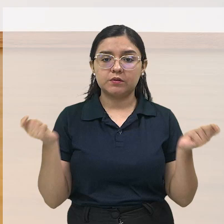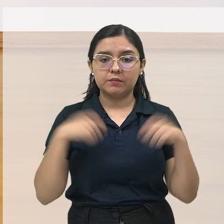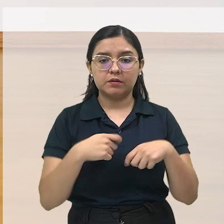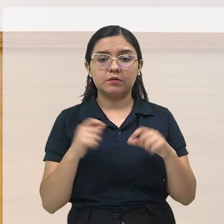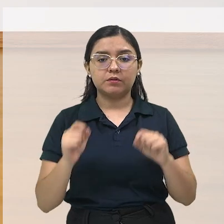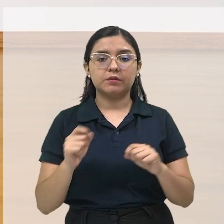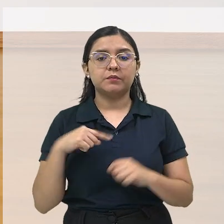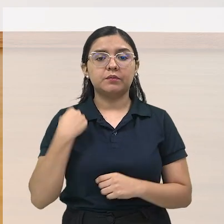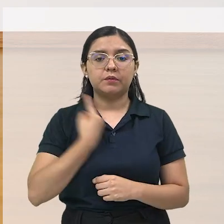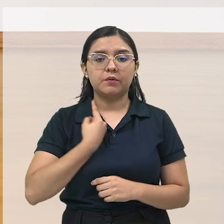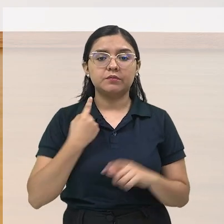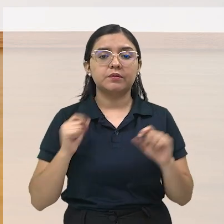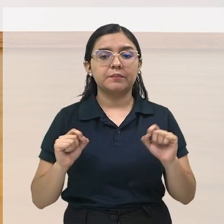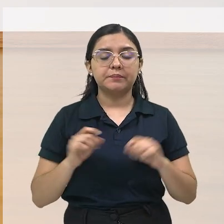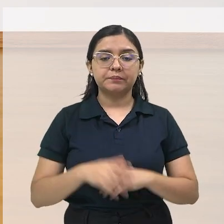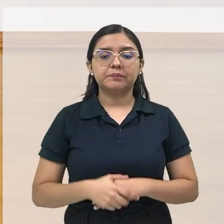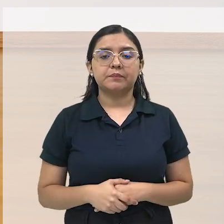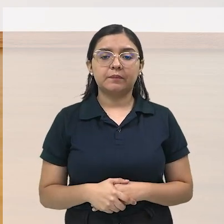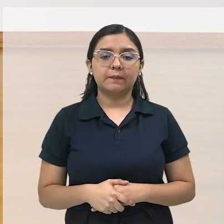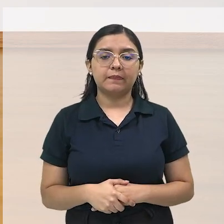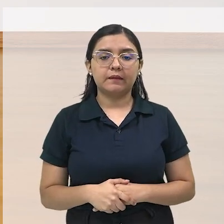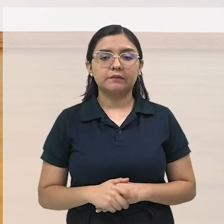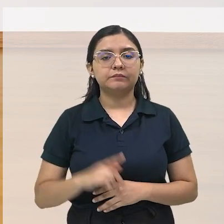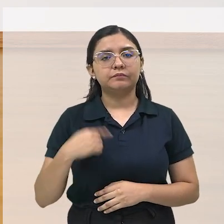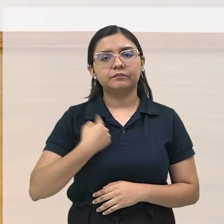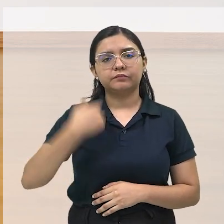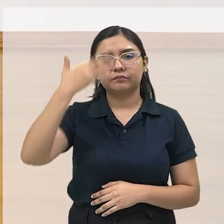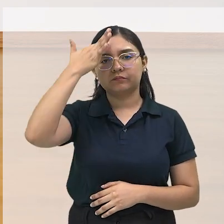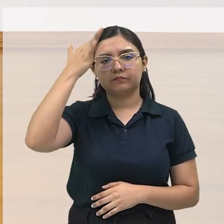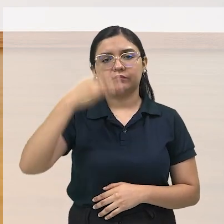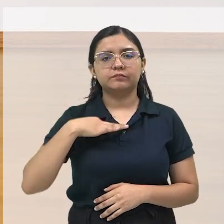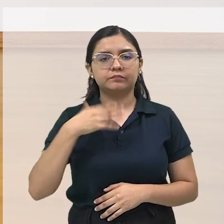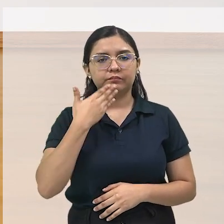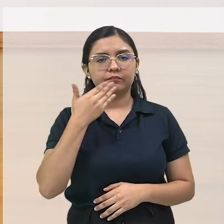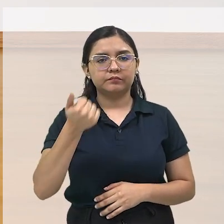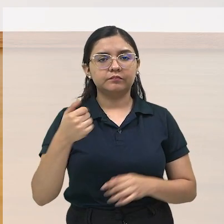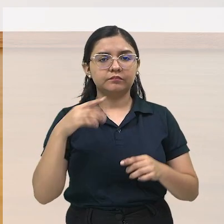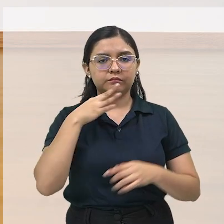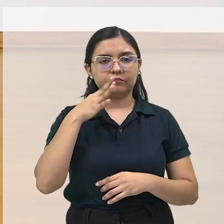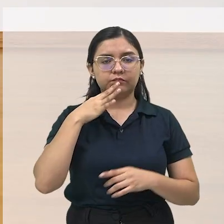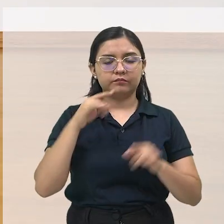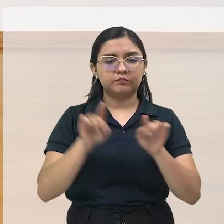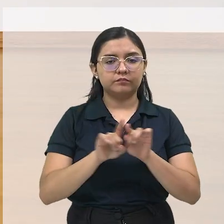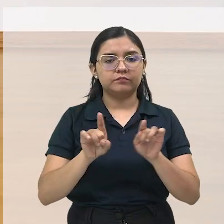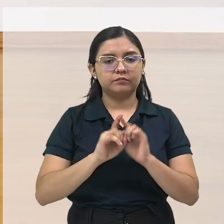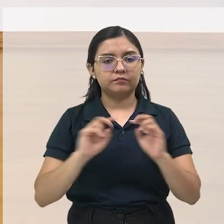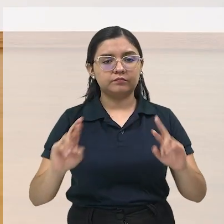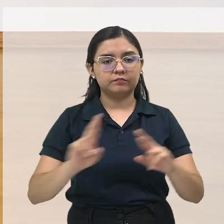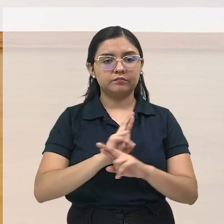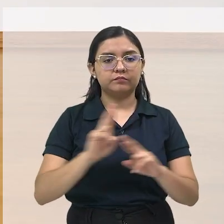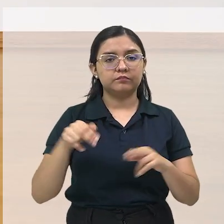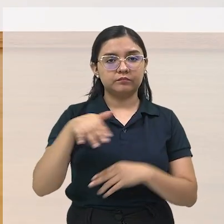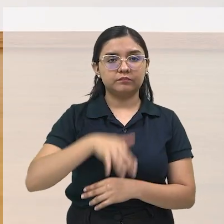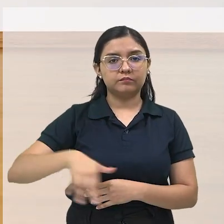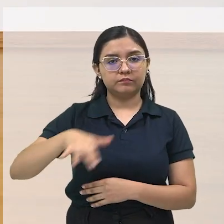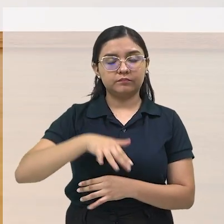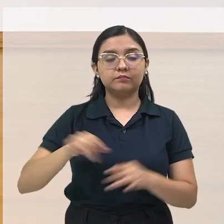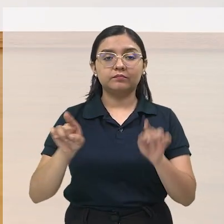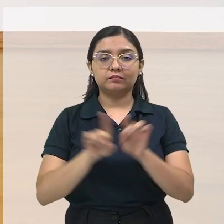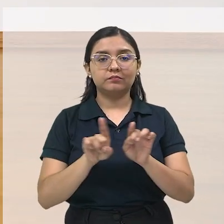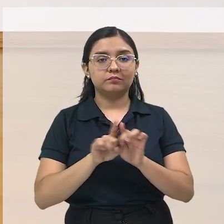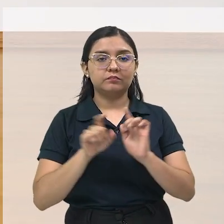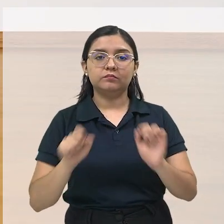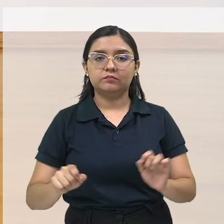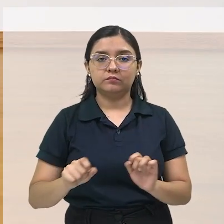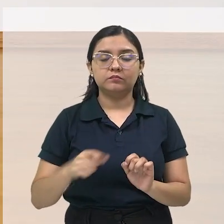permite, né, que a gente entenda melhor o nosso corpo e relacione melhor tanto dentro de um espaço